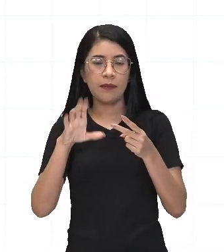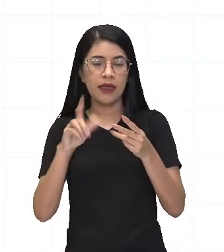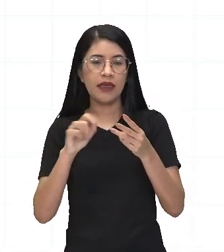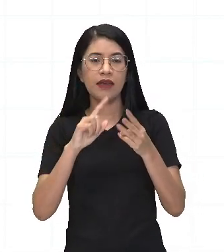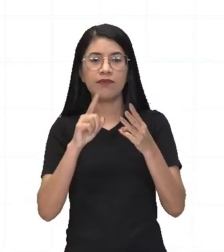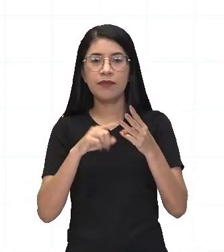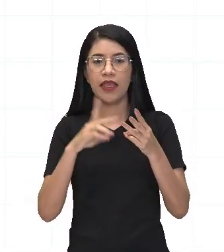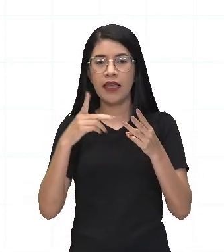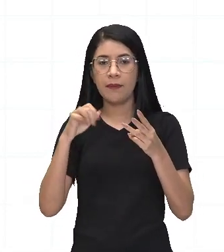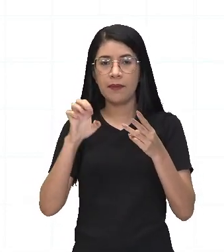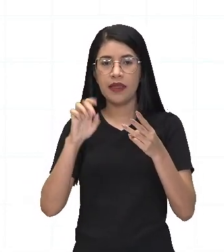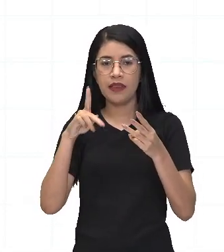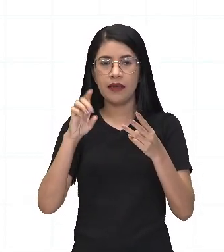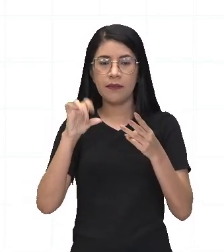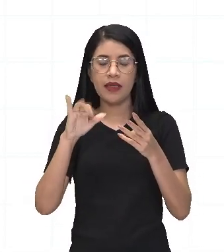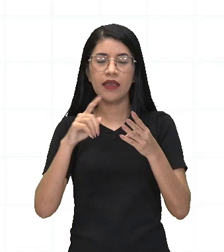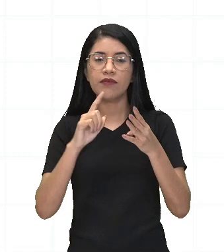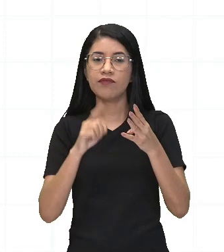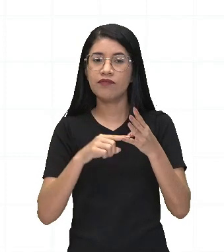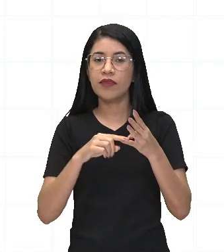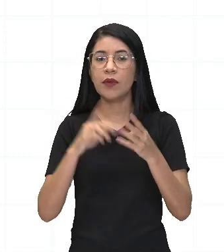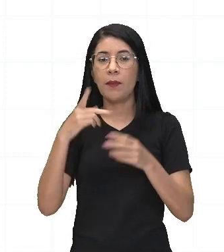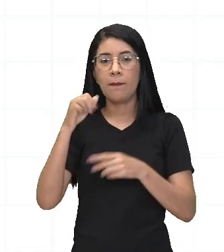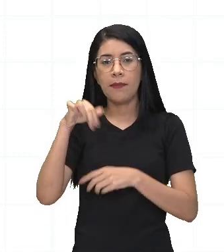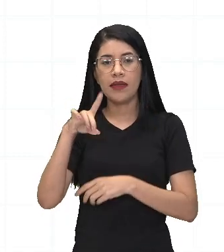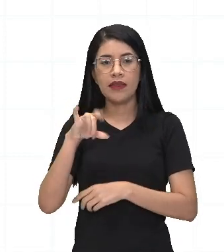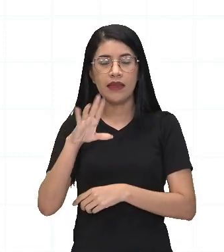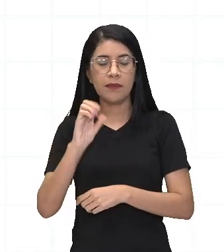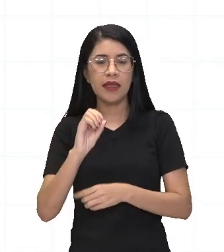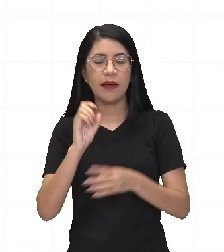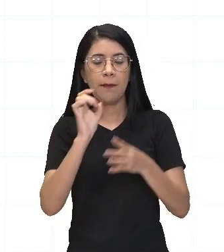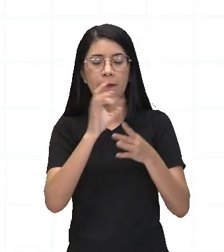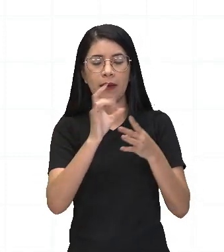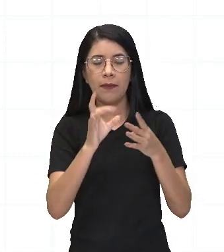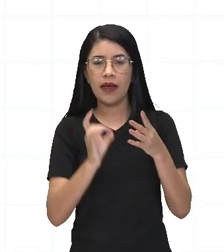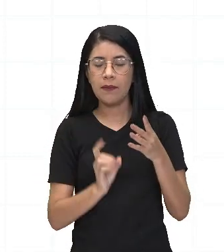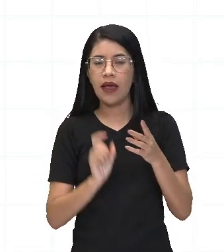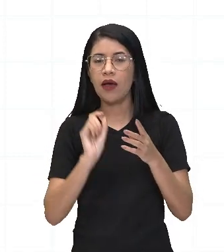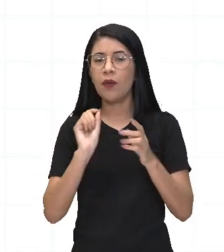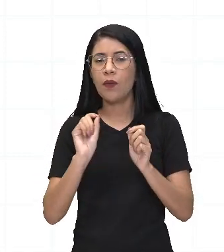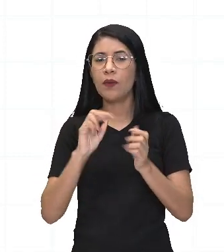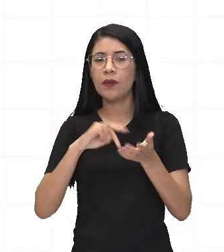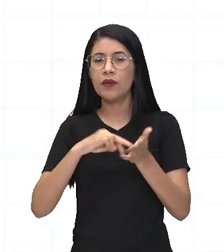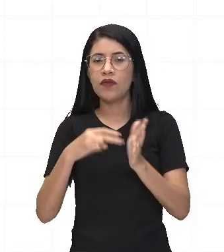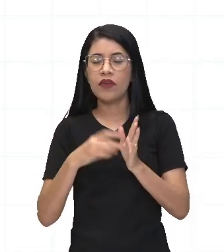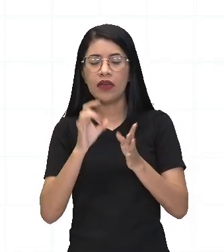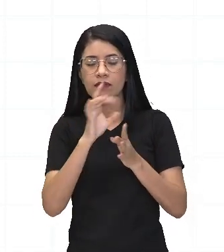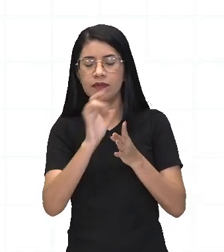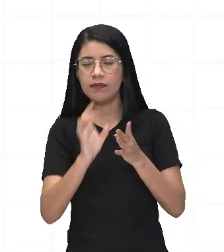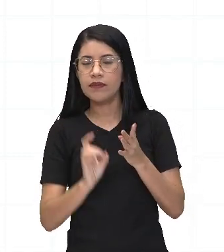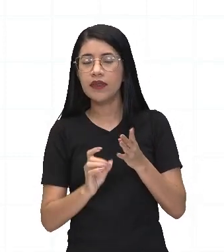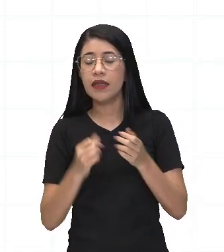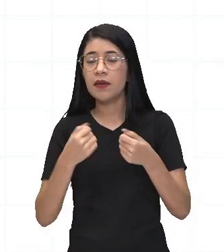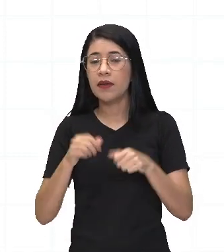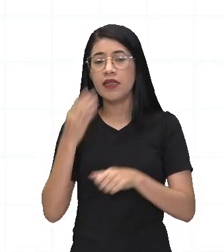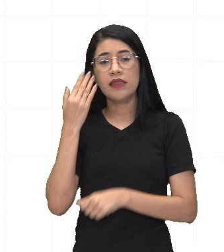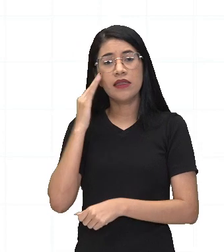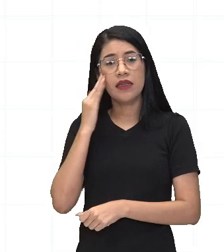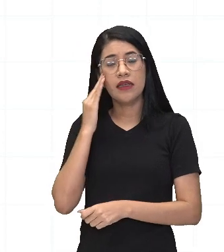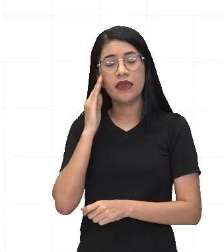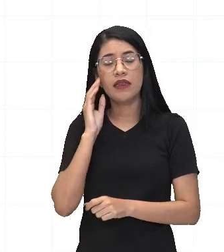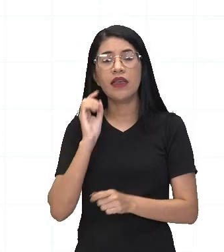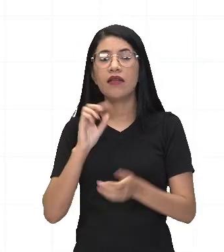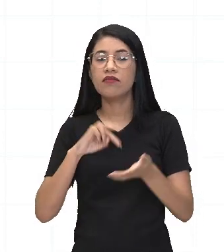e pandemia. Então, nós temos que compreender o que